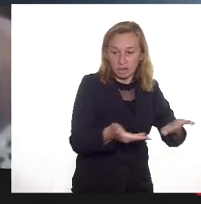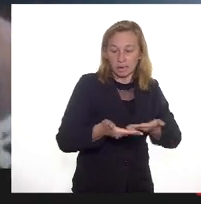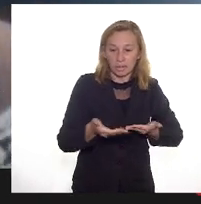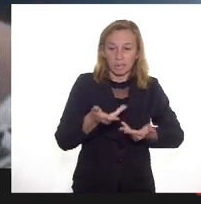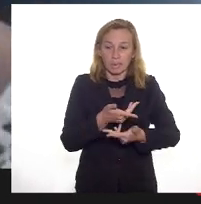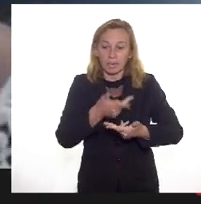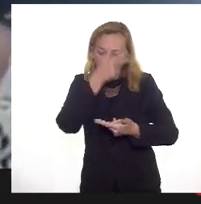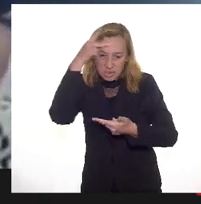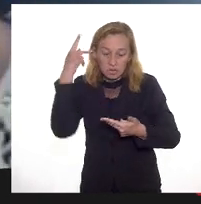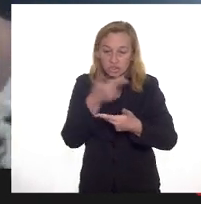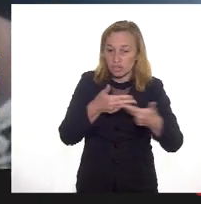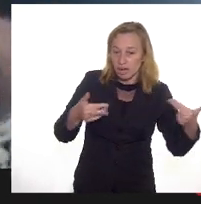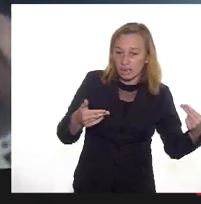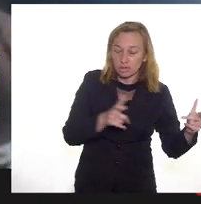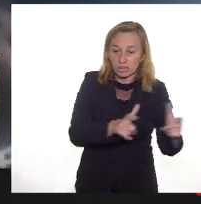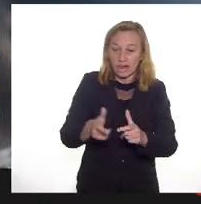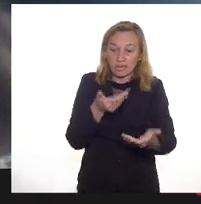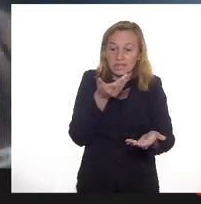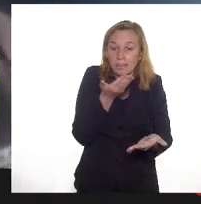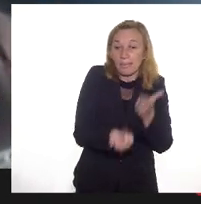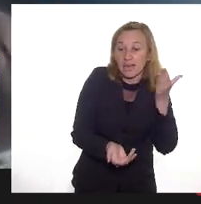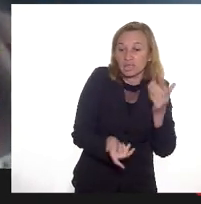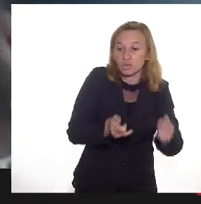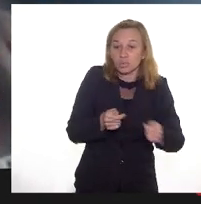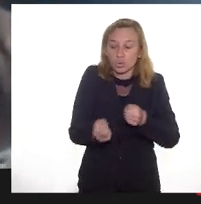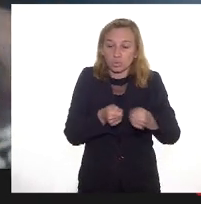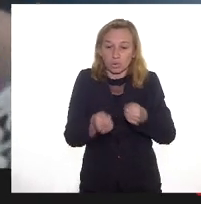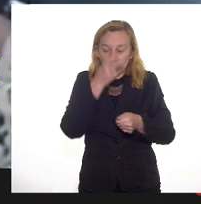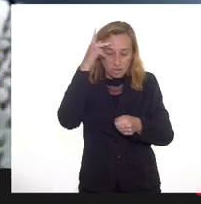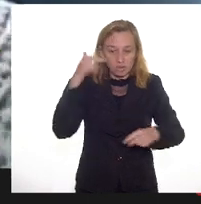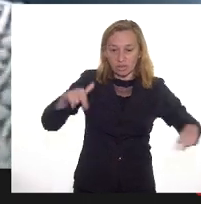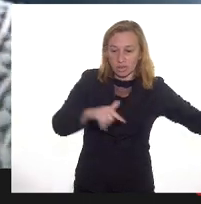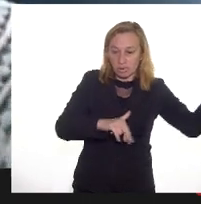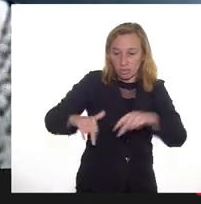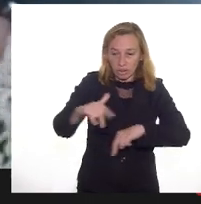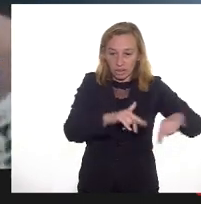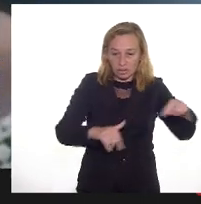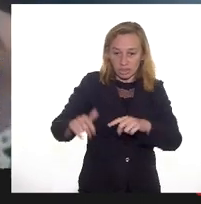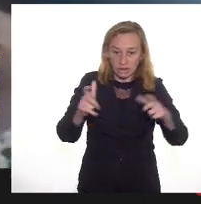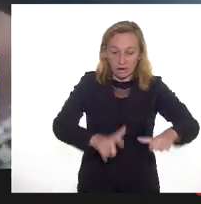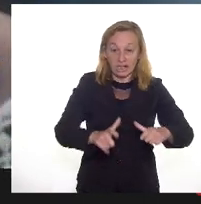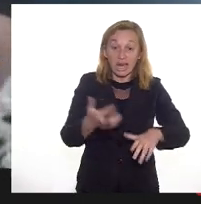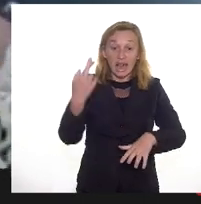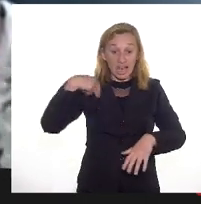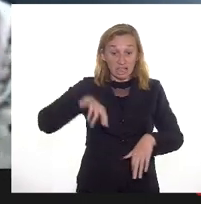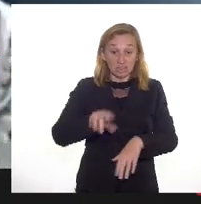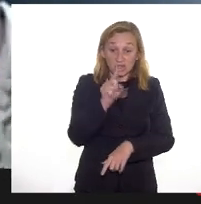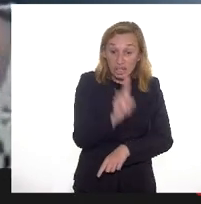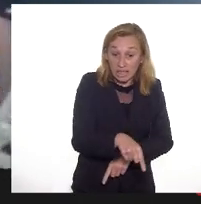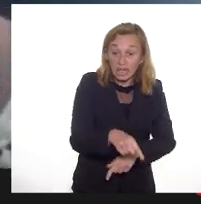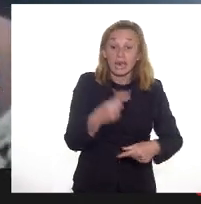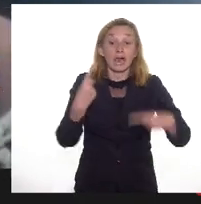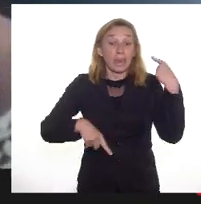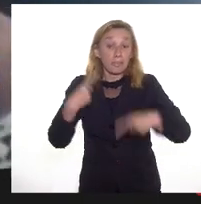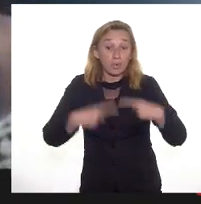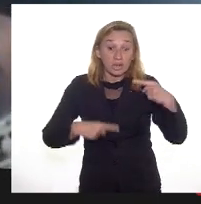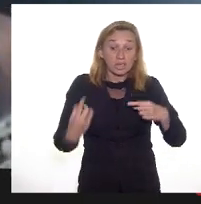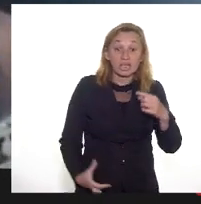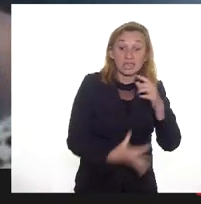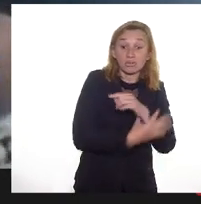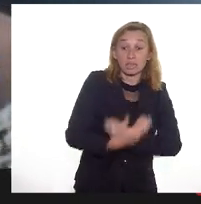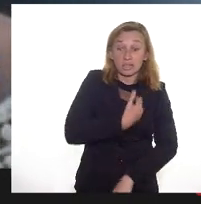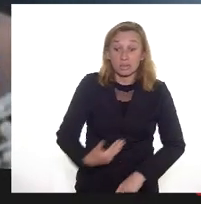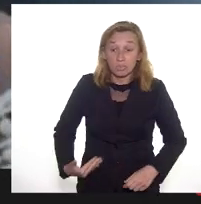pessoas que estão circulando ali. Então, a questão religiosa aí, ela está diretamente relacionada a uma questão política da segurança